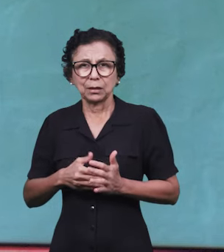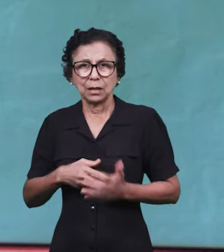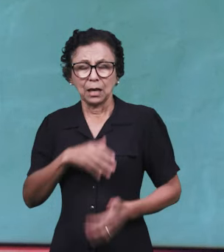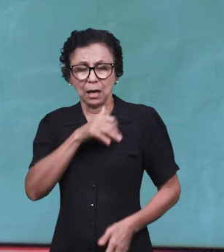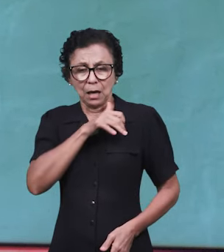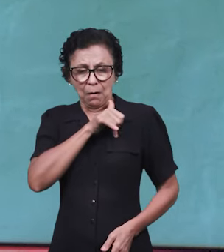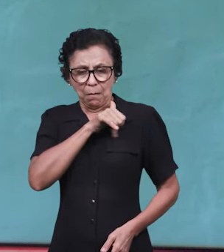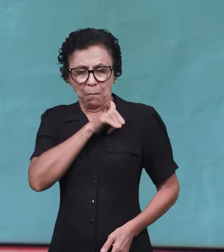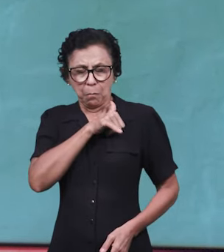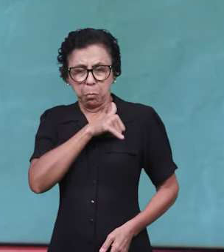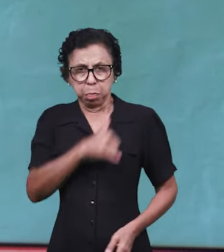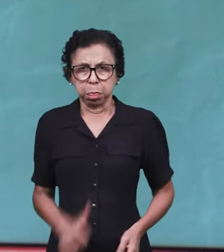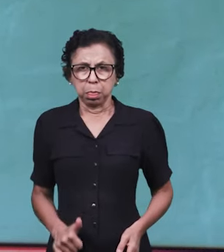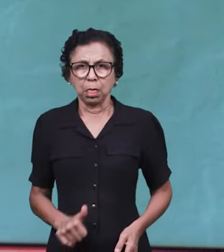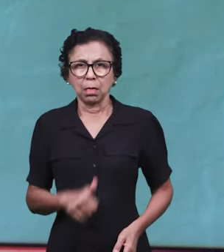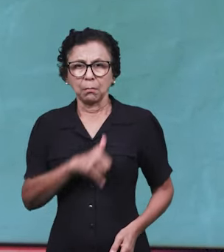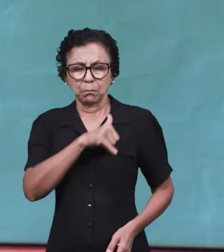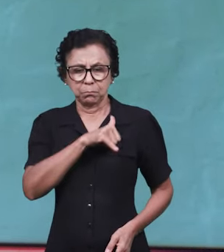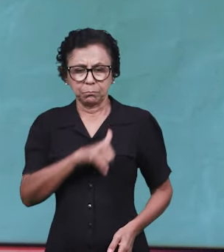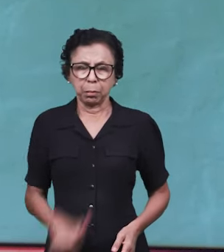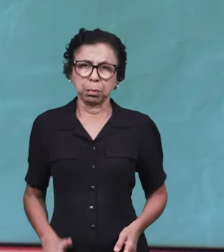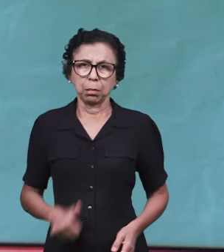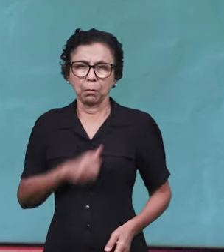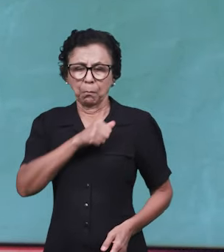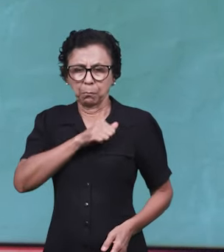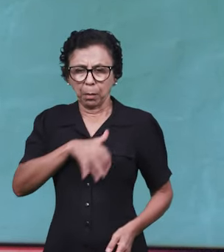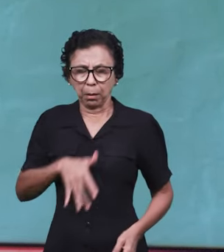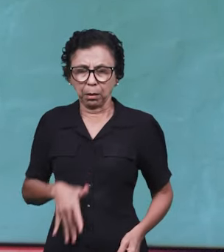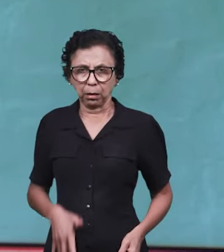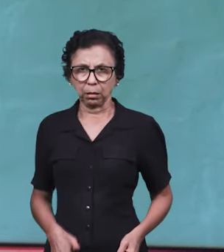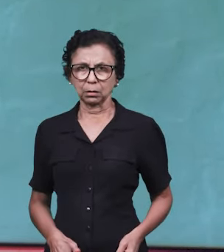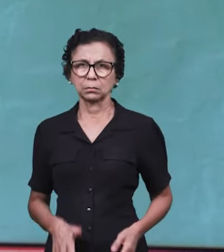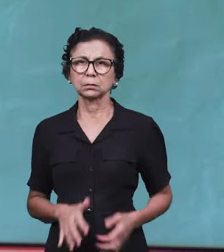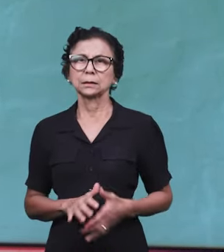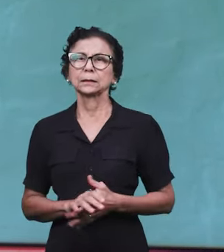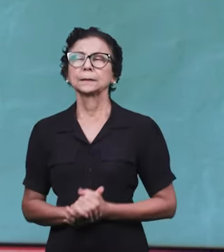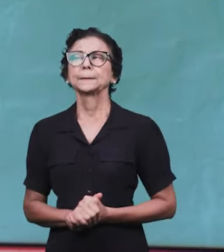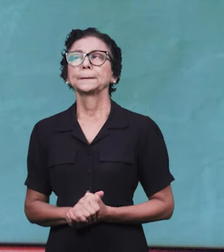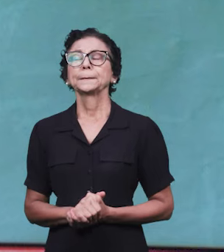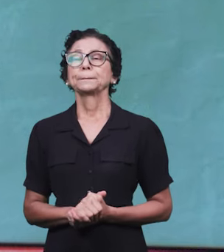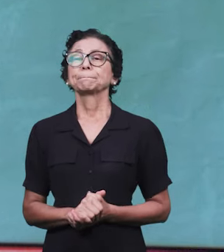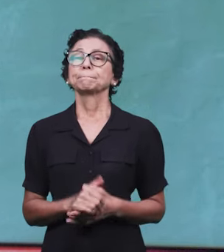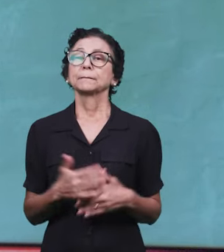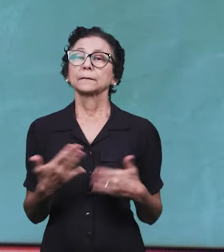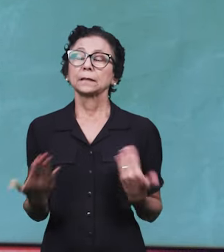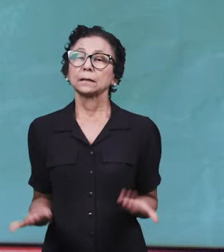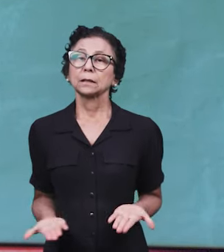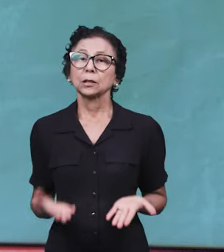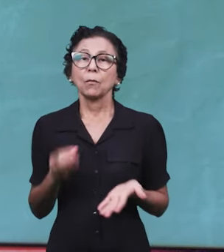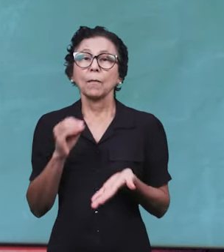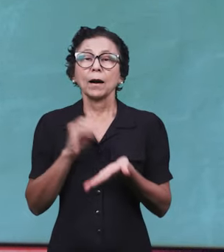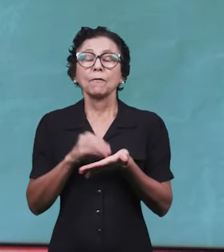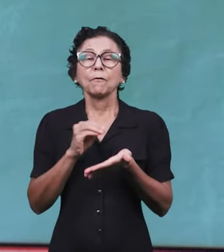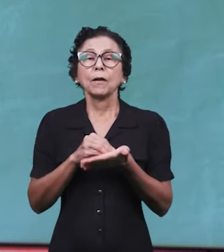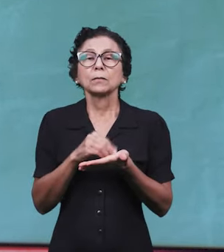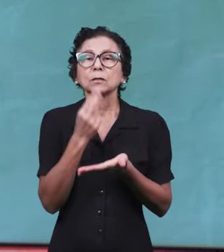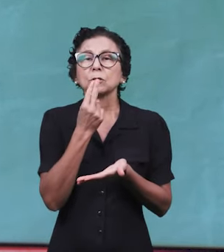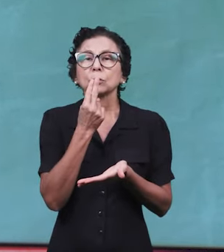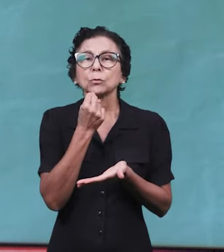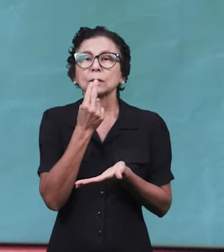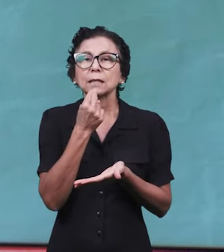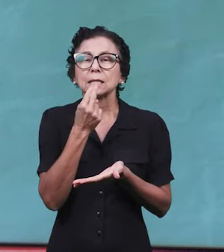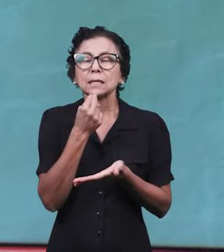parede do intestino. Existe também a má absorção e a desnutrição. O diagnóstico da doença